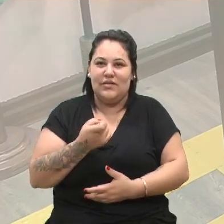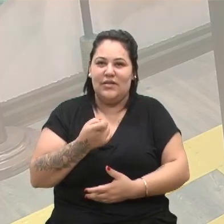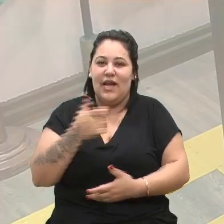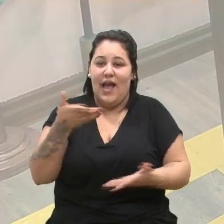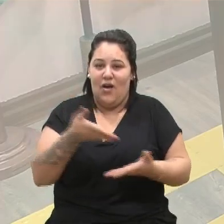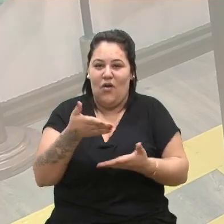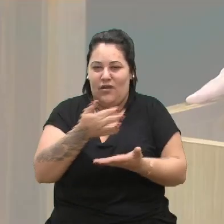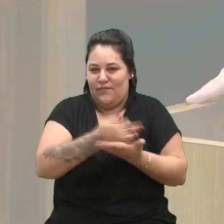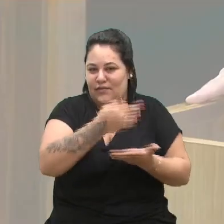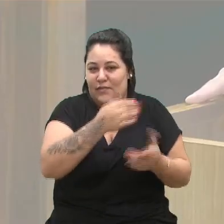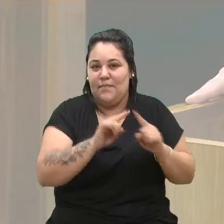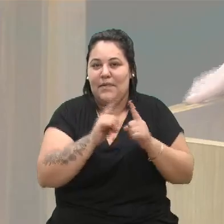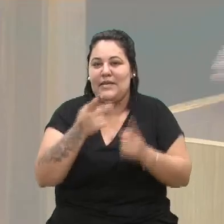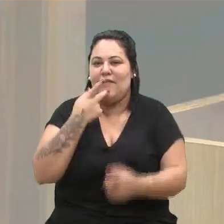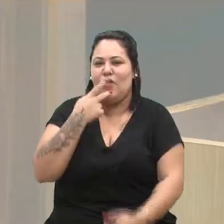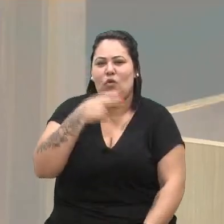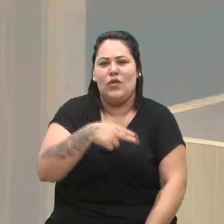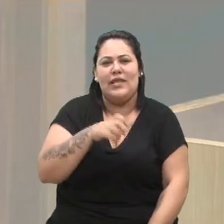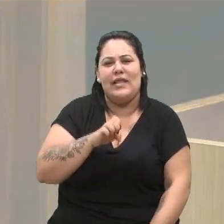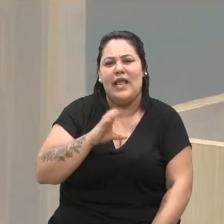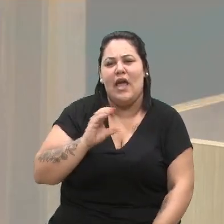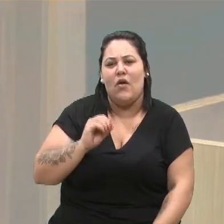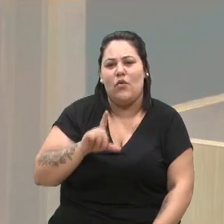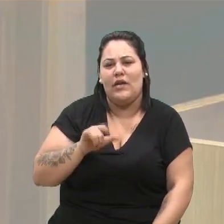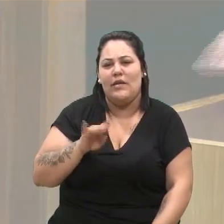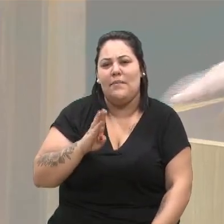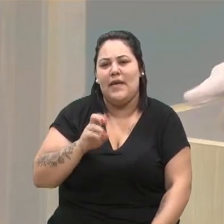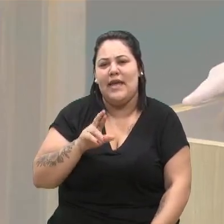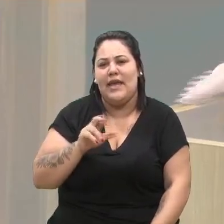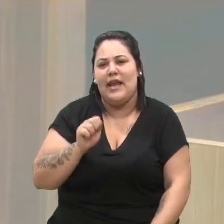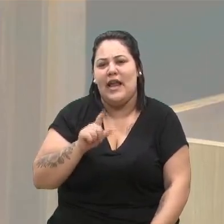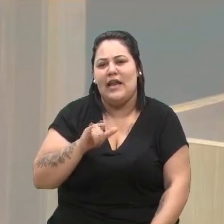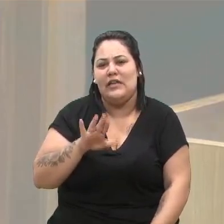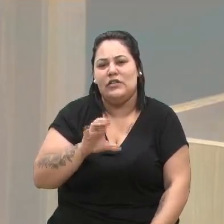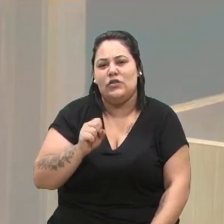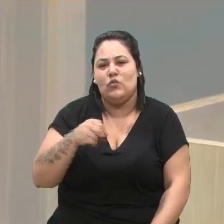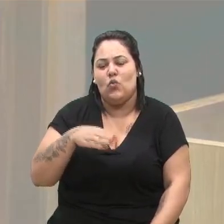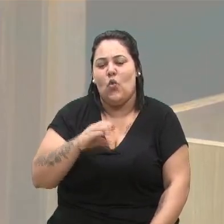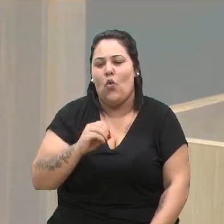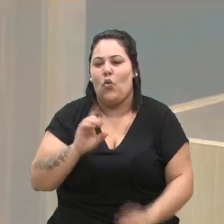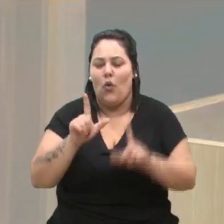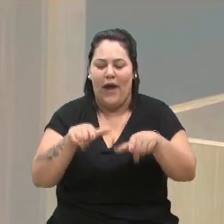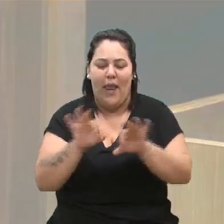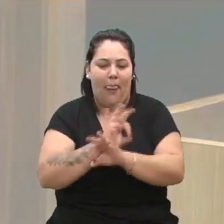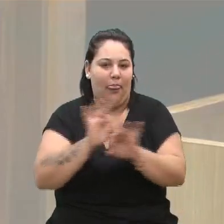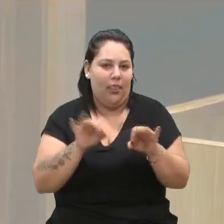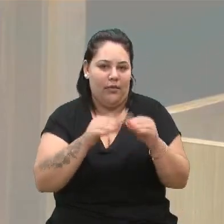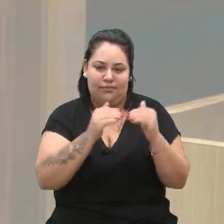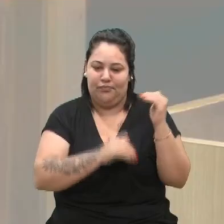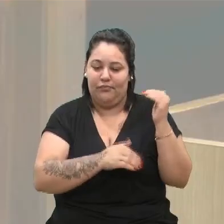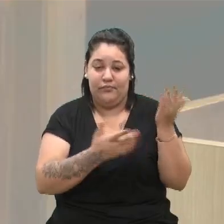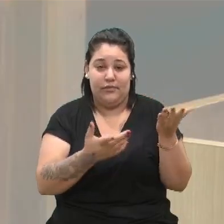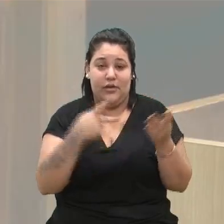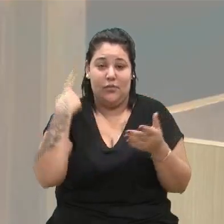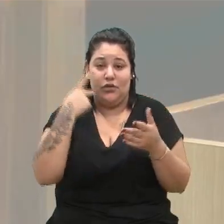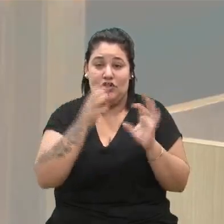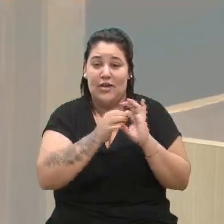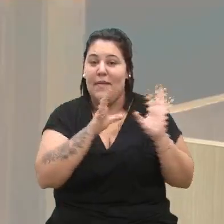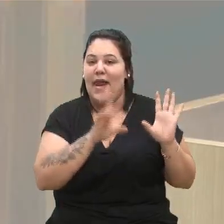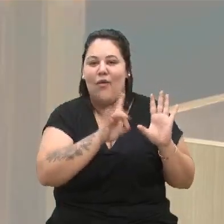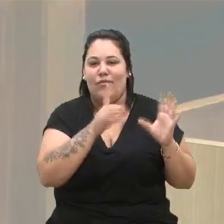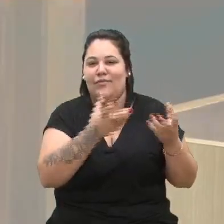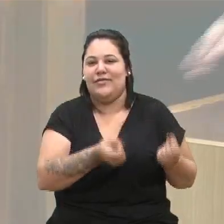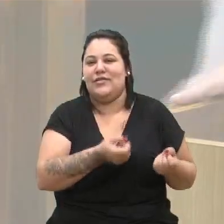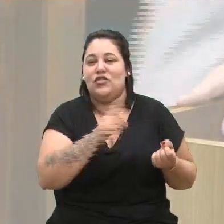que o neoliberalismo não deu certo em lugar nenhum, que as políticas liberais não funcionam. Eu só quero pegar